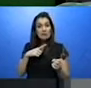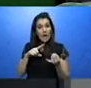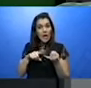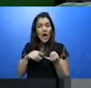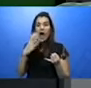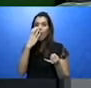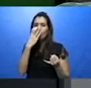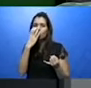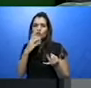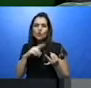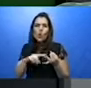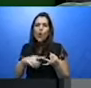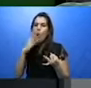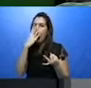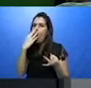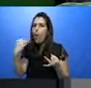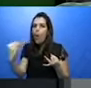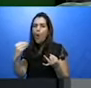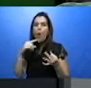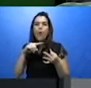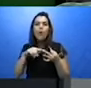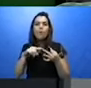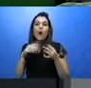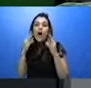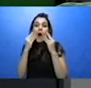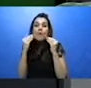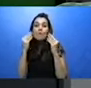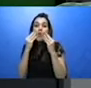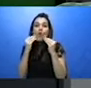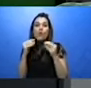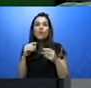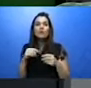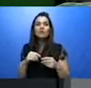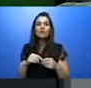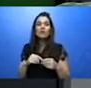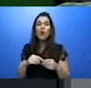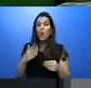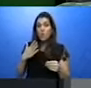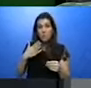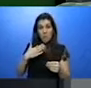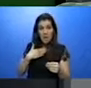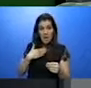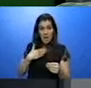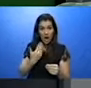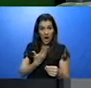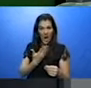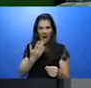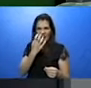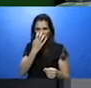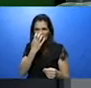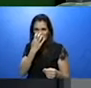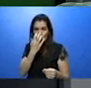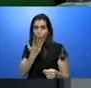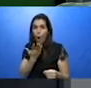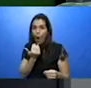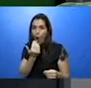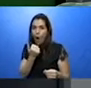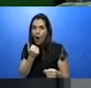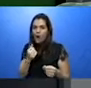a raposa, entre outras. Professor, o cachorro, meu cachorro come ração, mas o hábito dele, ele gosta